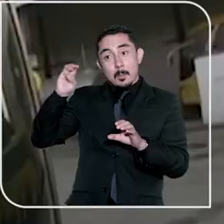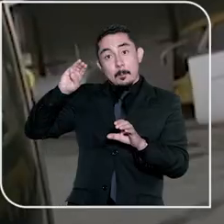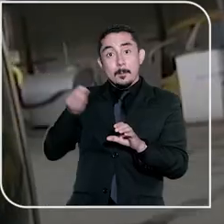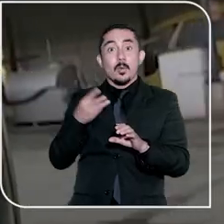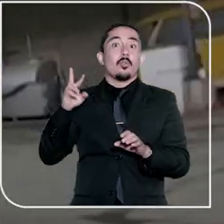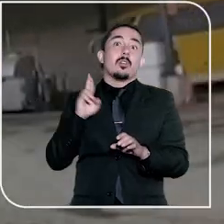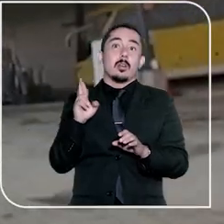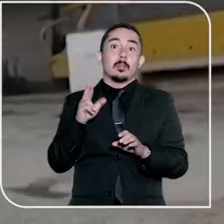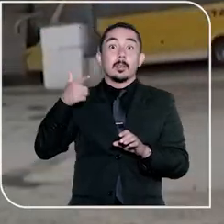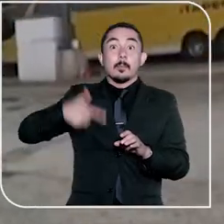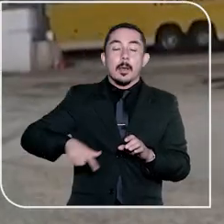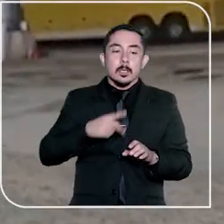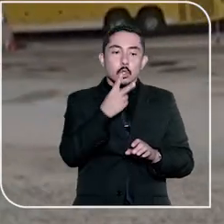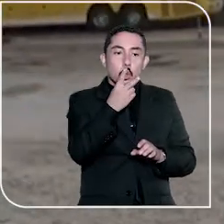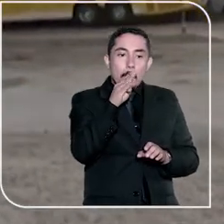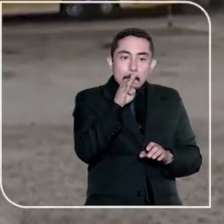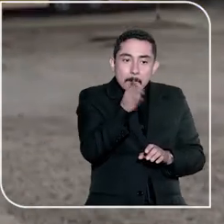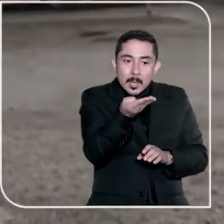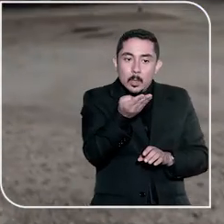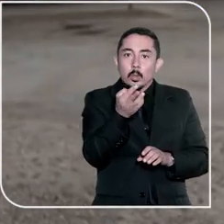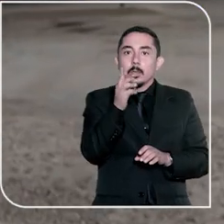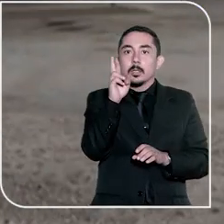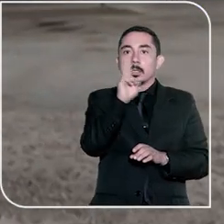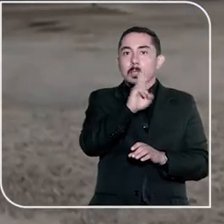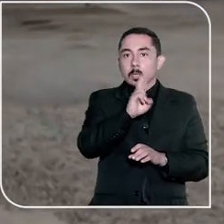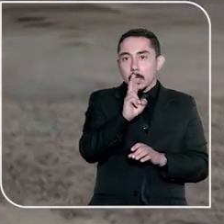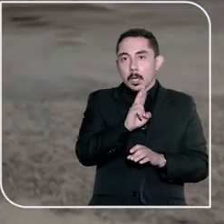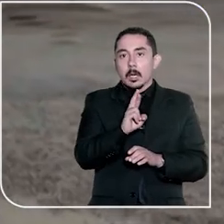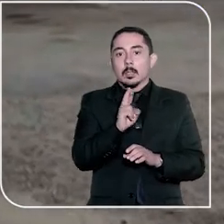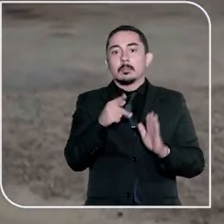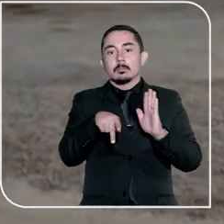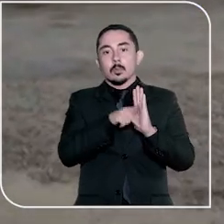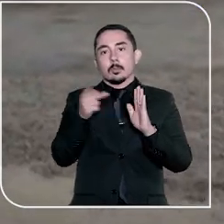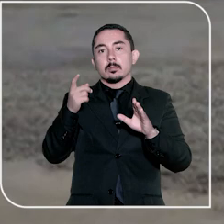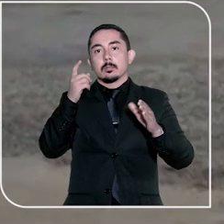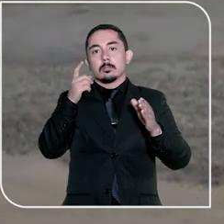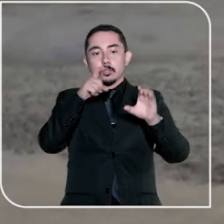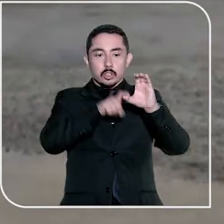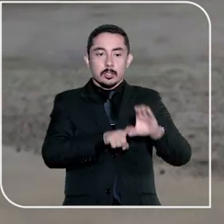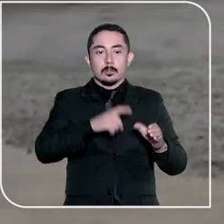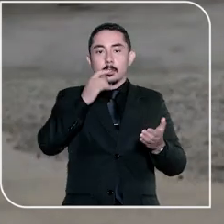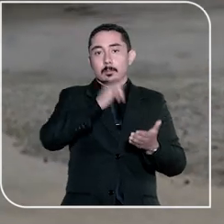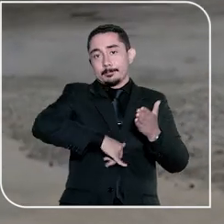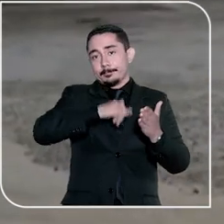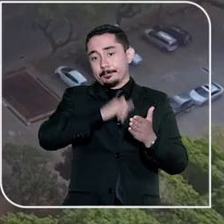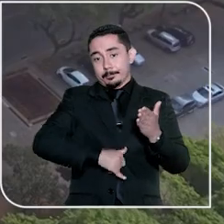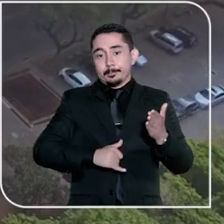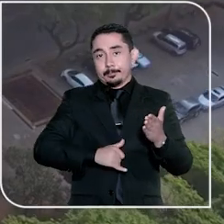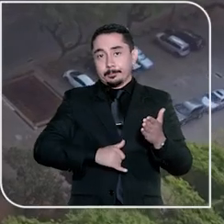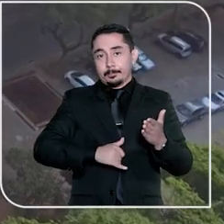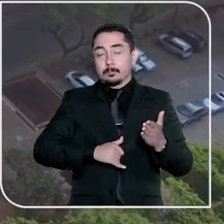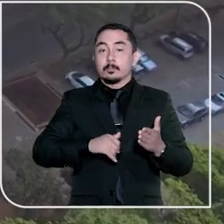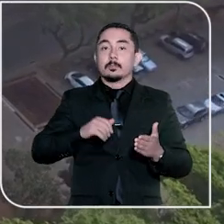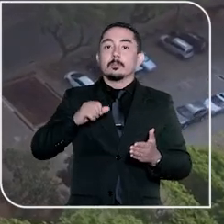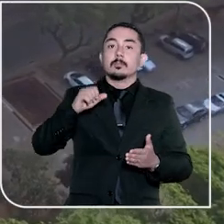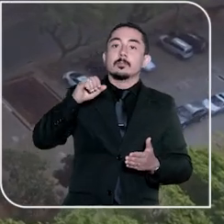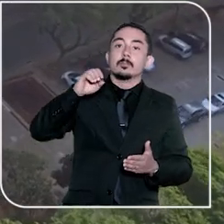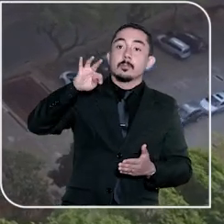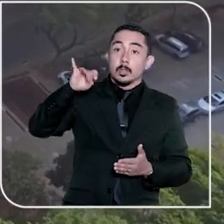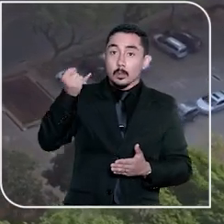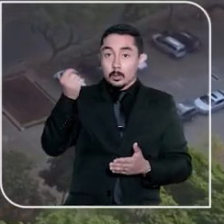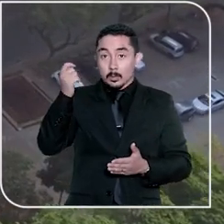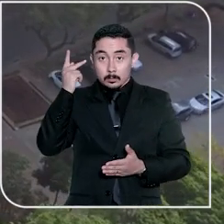milhões de reais e mais de 2 Bilhões 300 milhões de reais em débitos tributários o tjsp